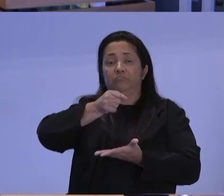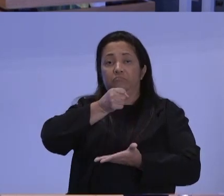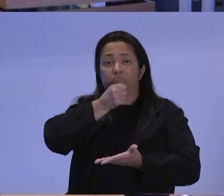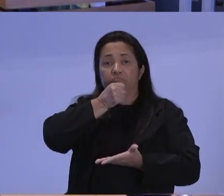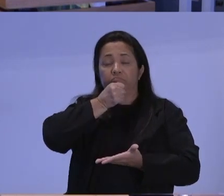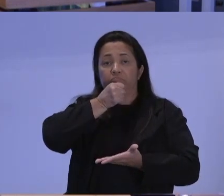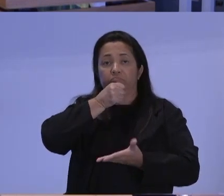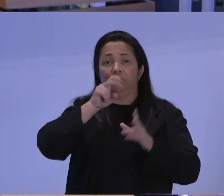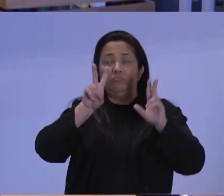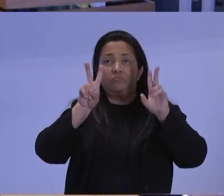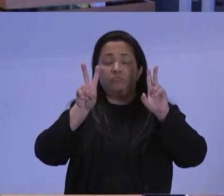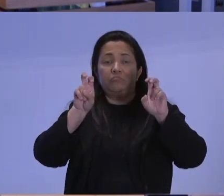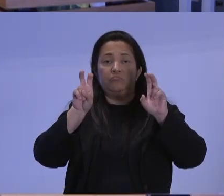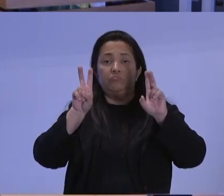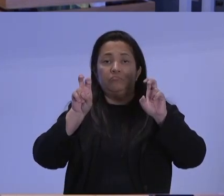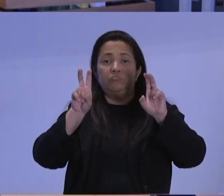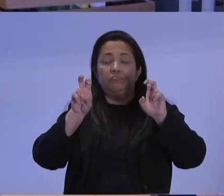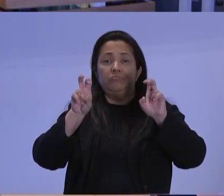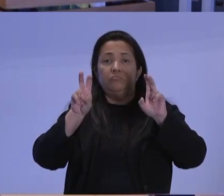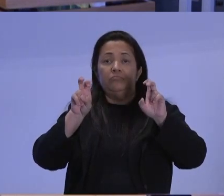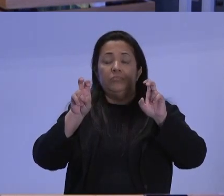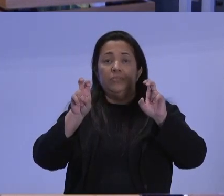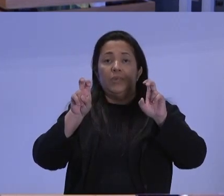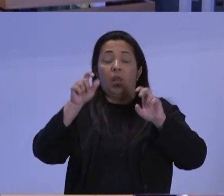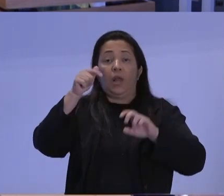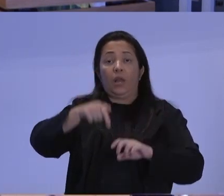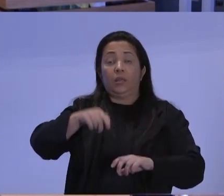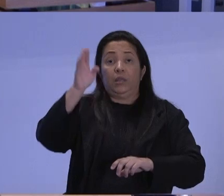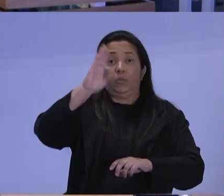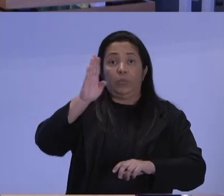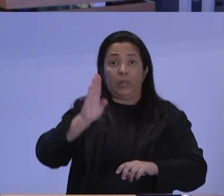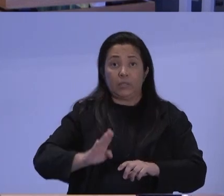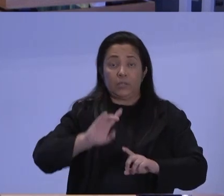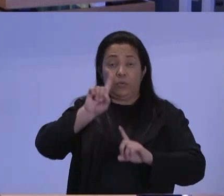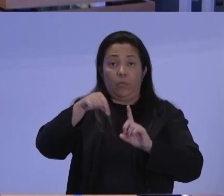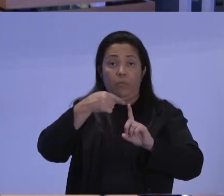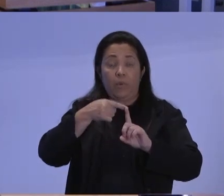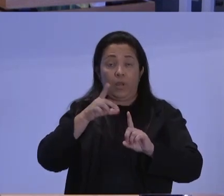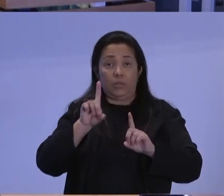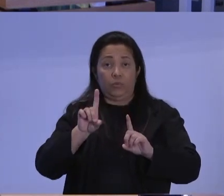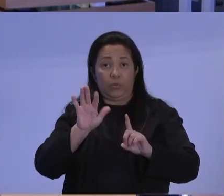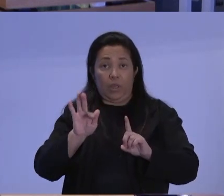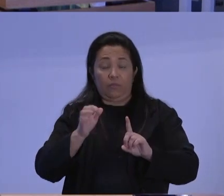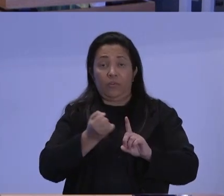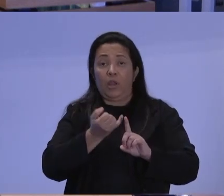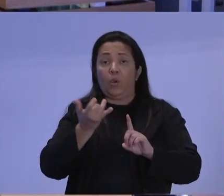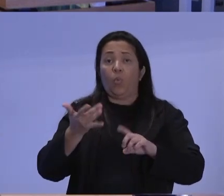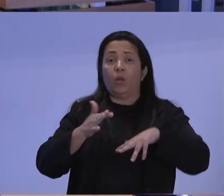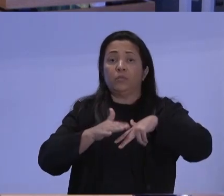O tema é a situação da hanseníase no Brasil e no DF.